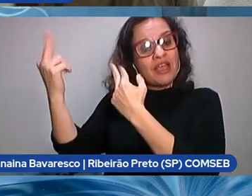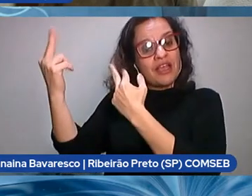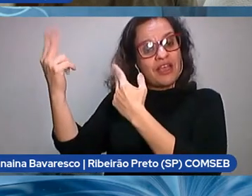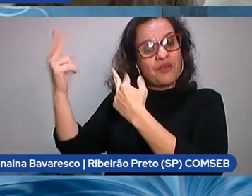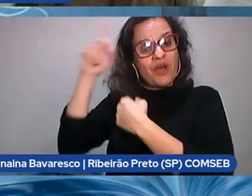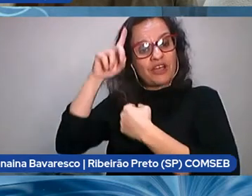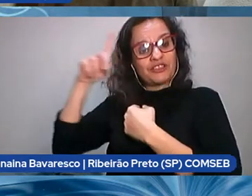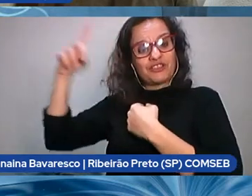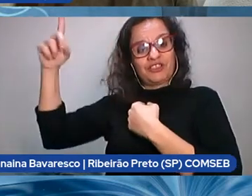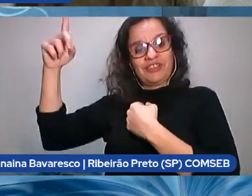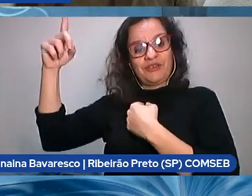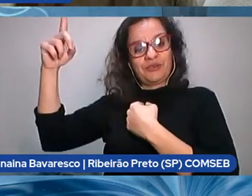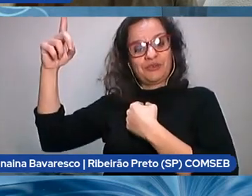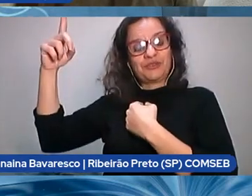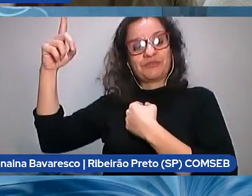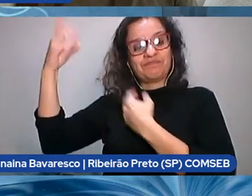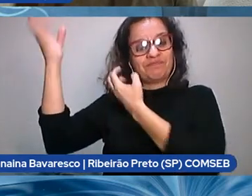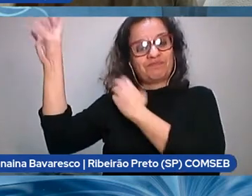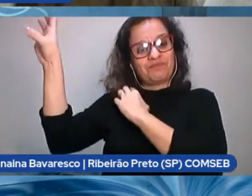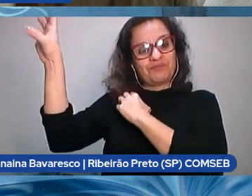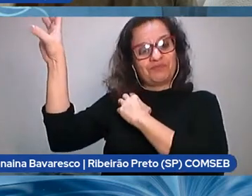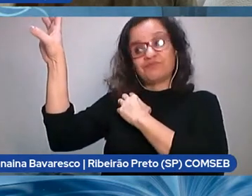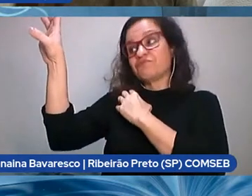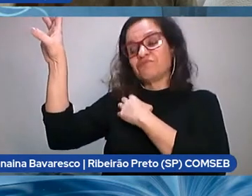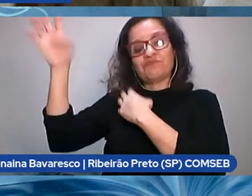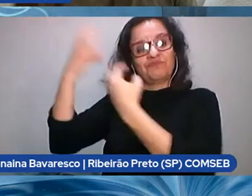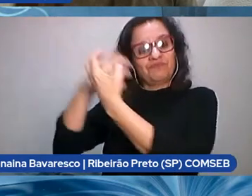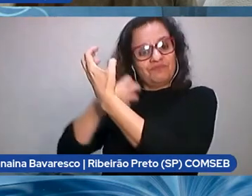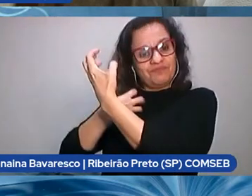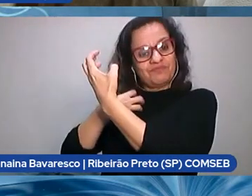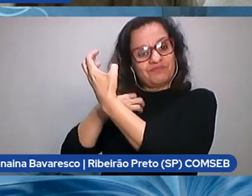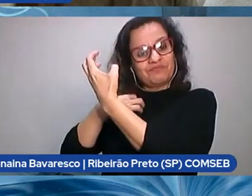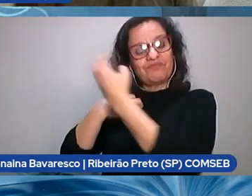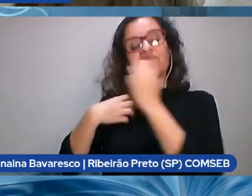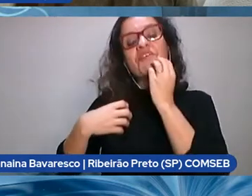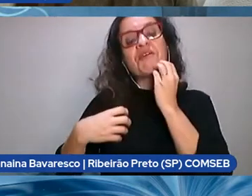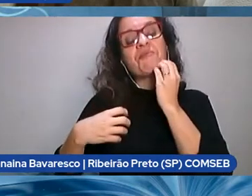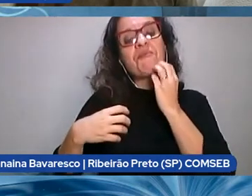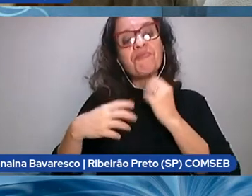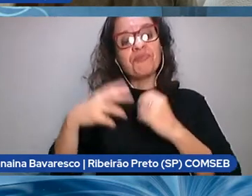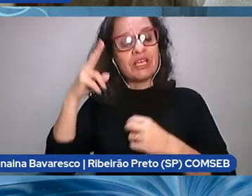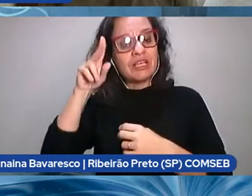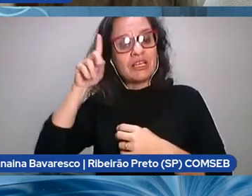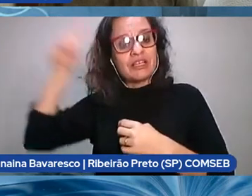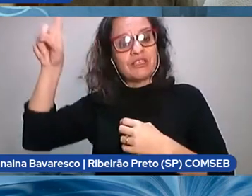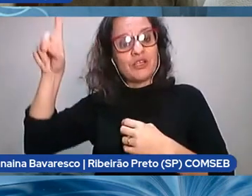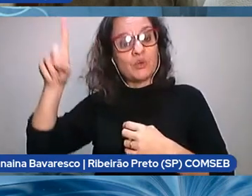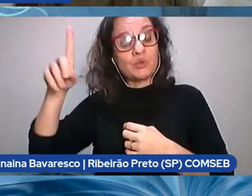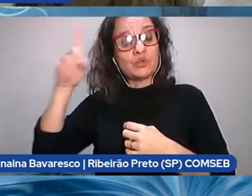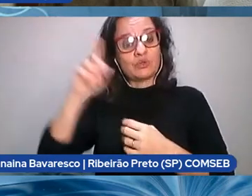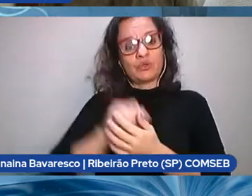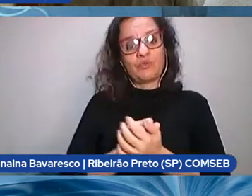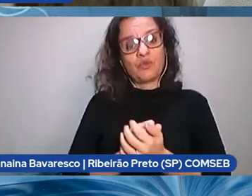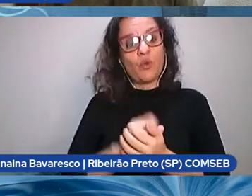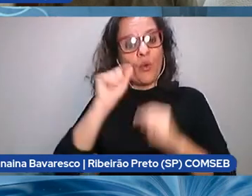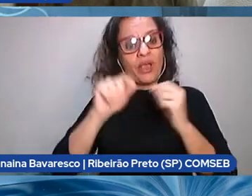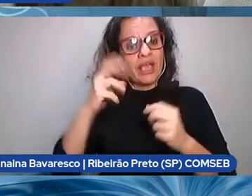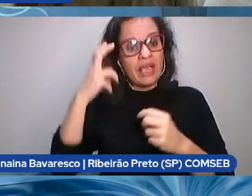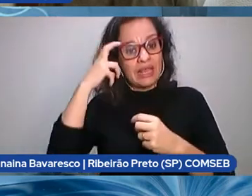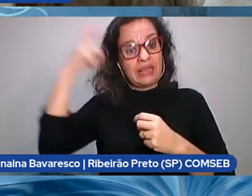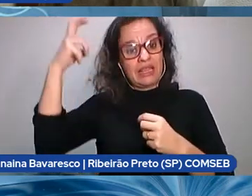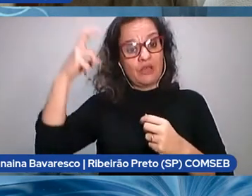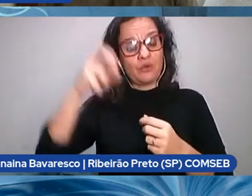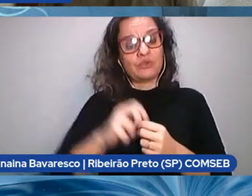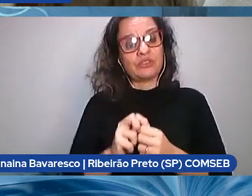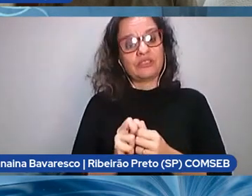porque Deus é a inteligência suprema. O que nós temos em comum com Deus? Inteligência. Então, nós